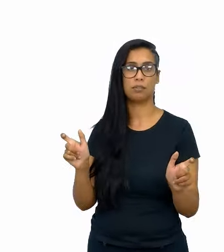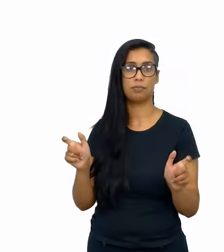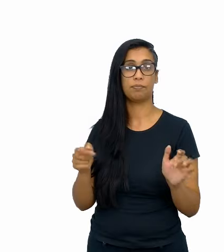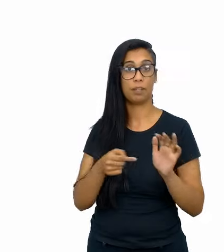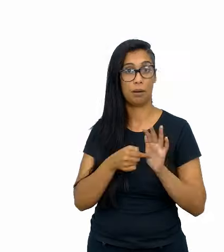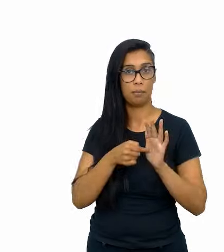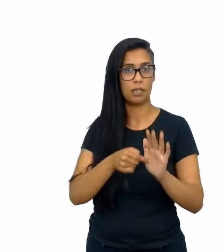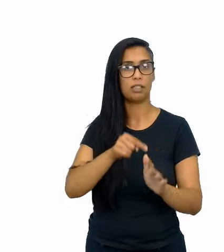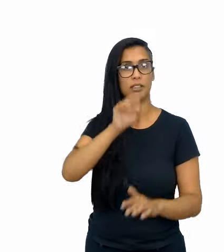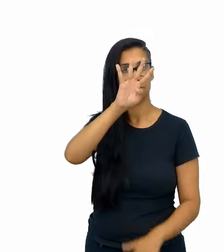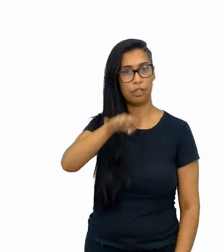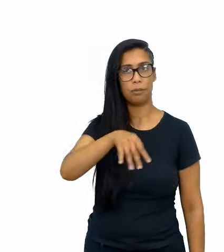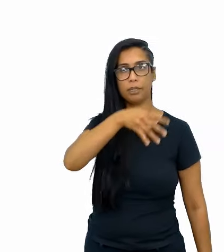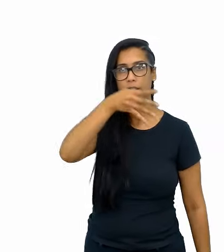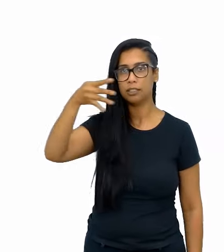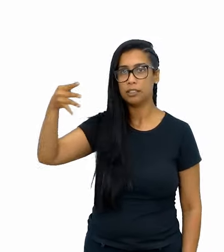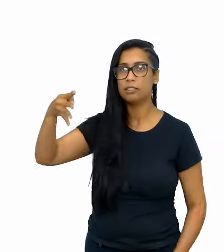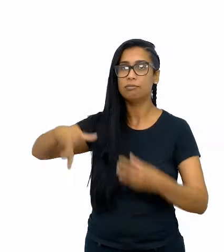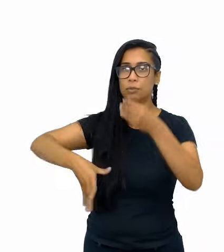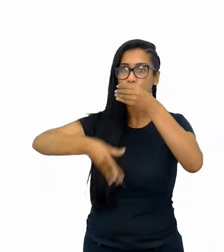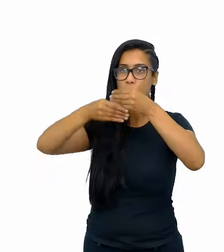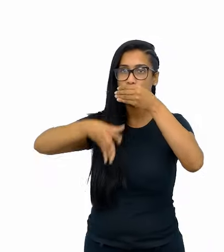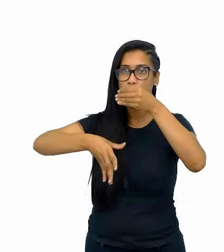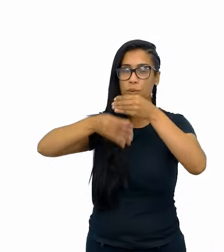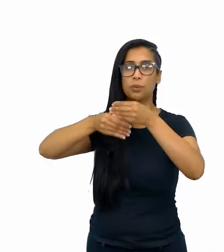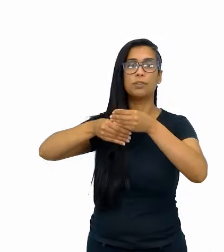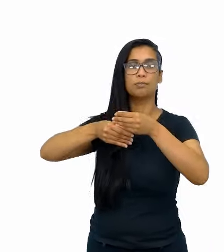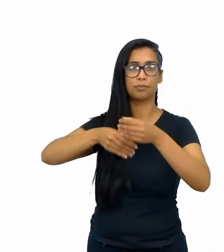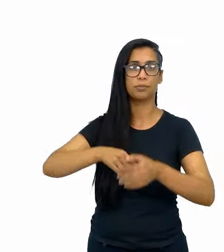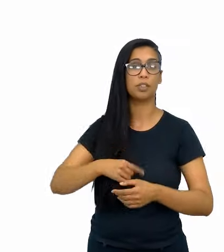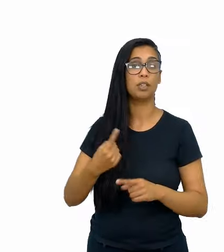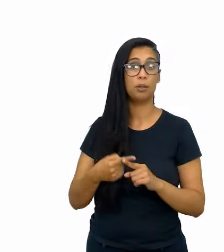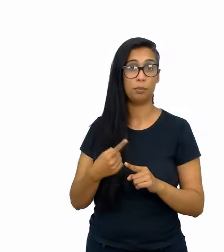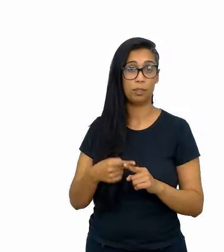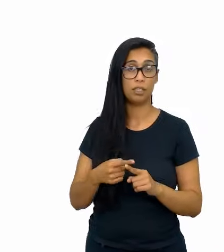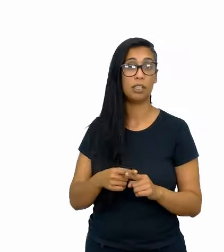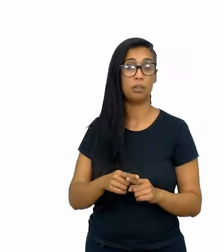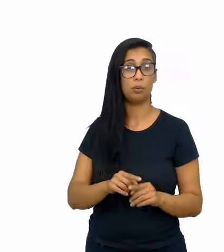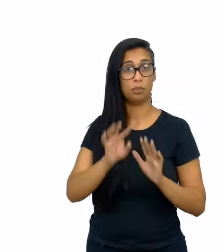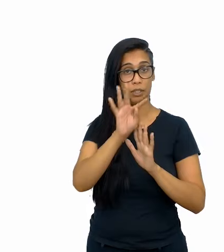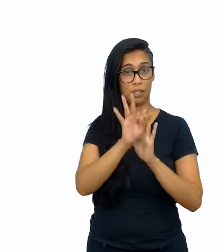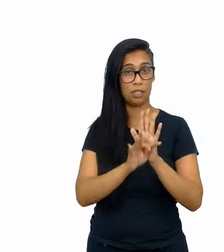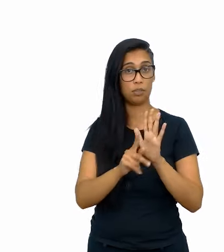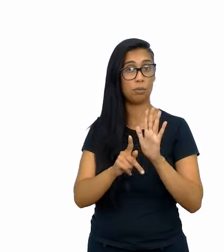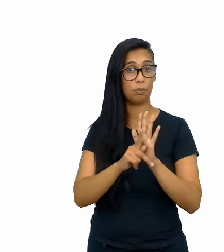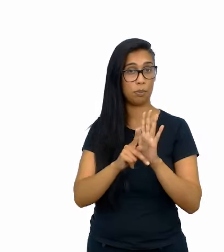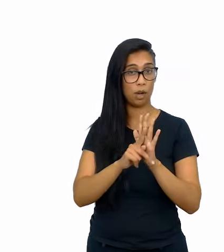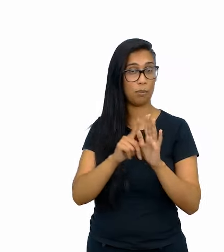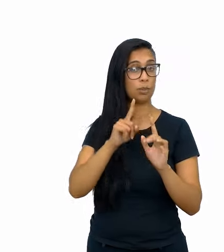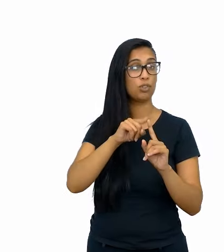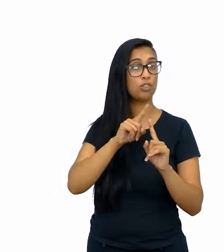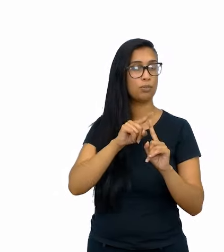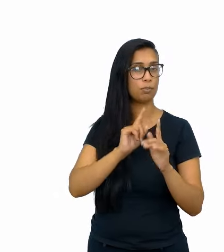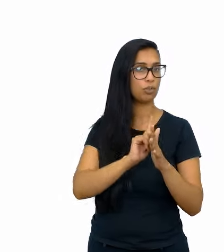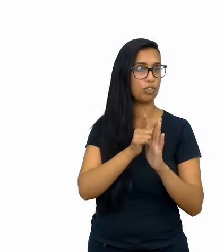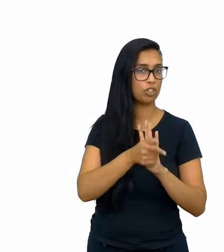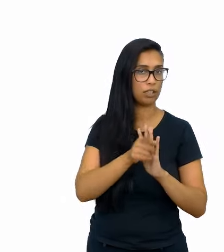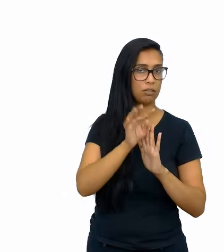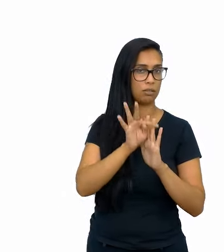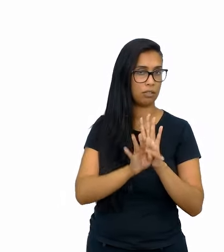quadro, que indicam que o texto do Gabriel é um relato, né? Então, essas expressões podem ser o